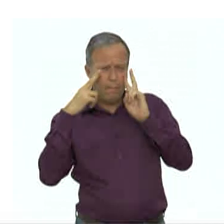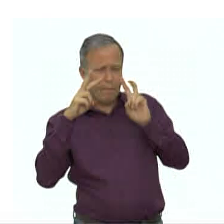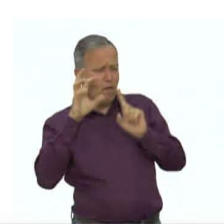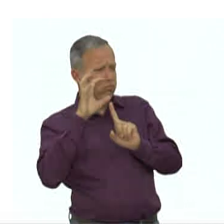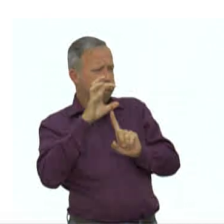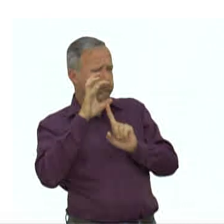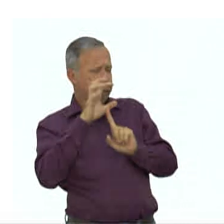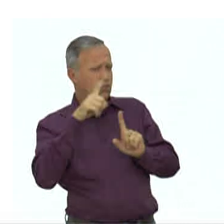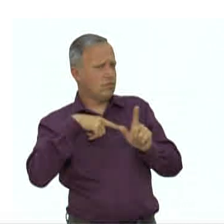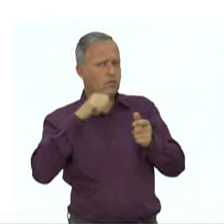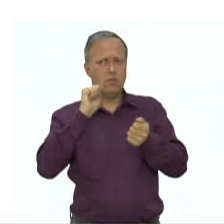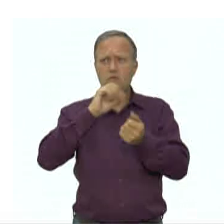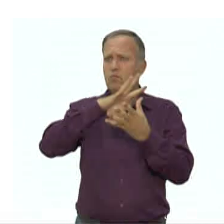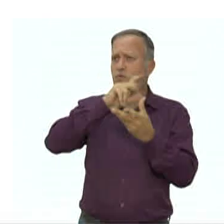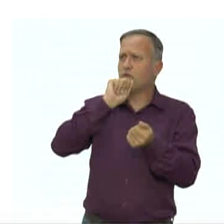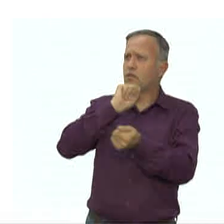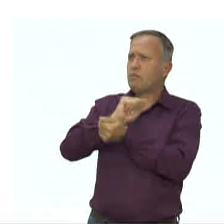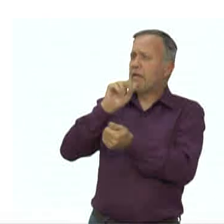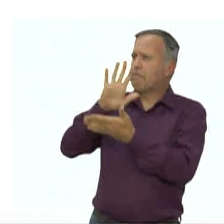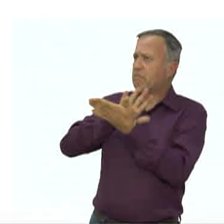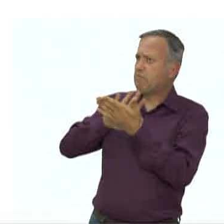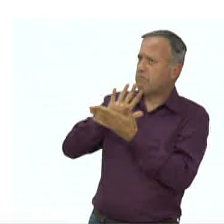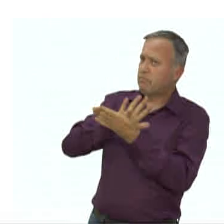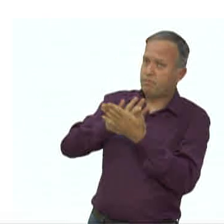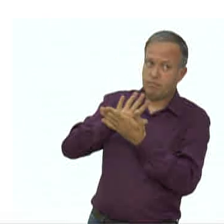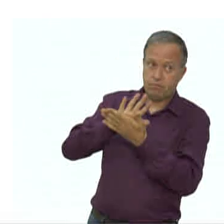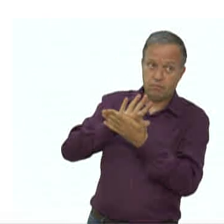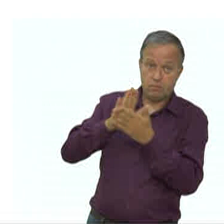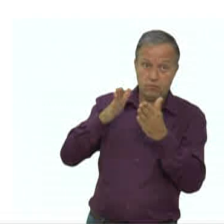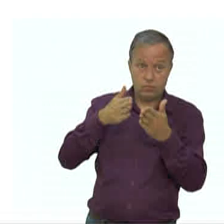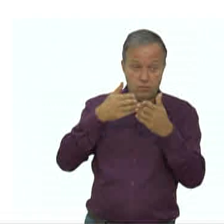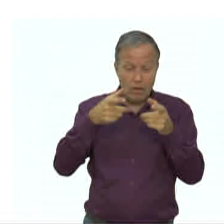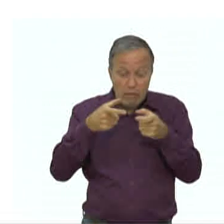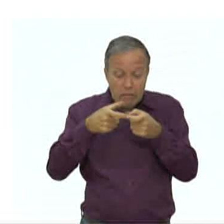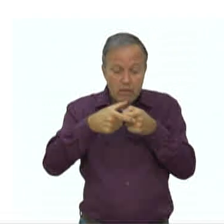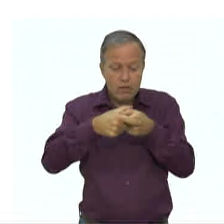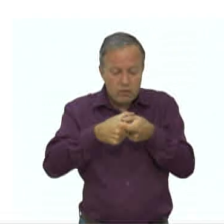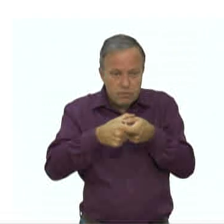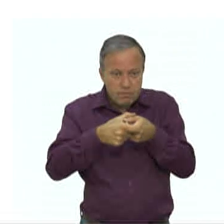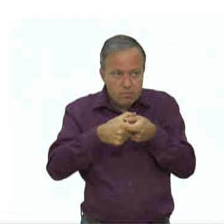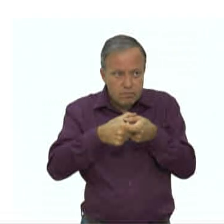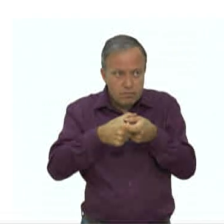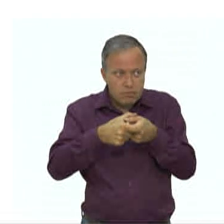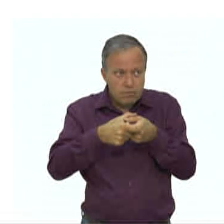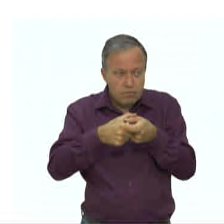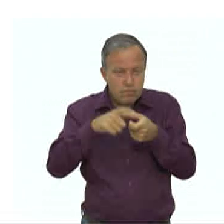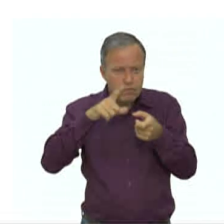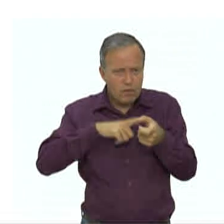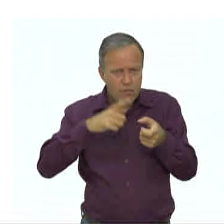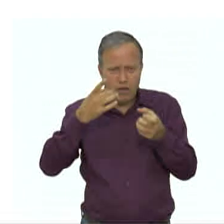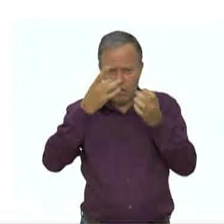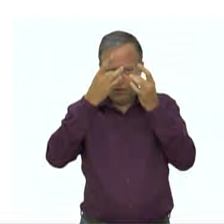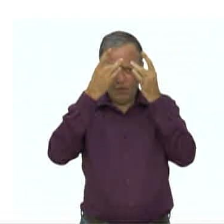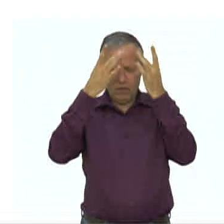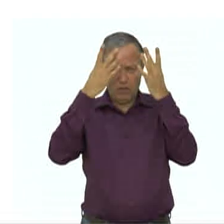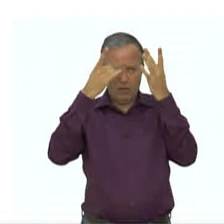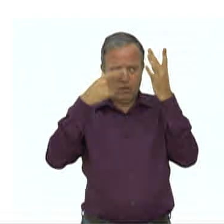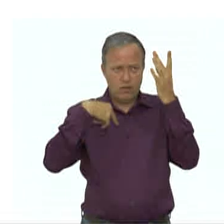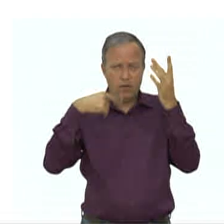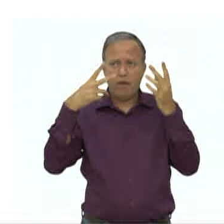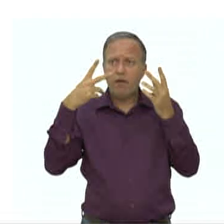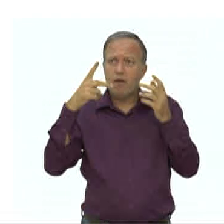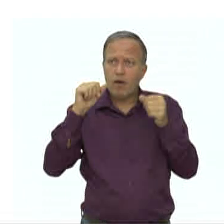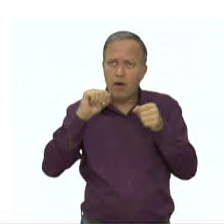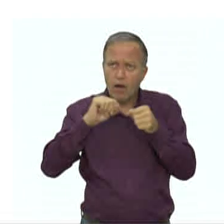no esperaba nada bueno. Desde que era muy pequeño, tuve una gran facilidad para